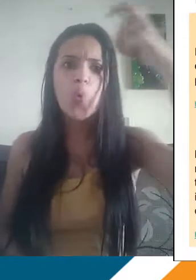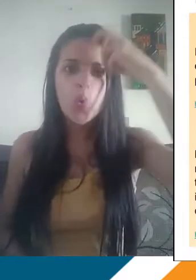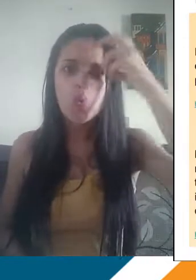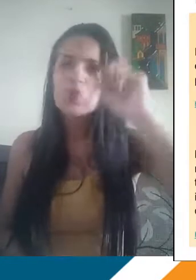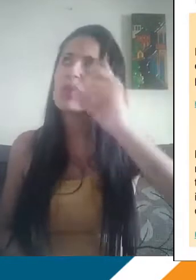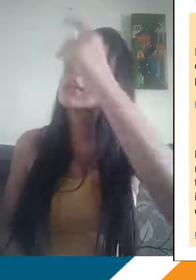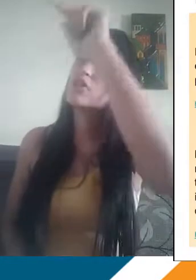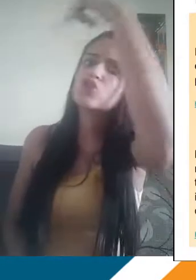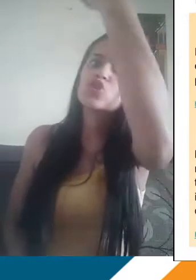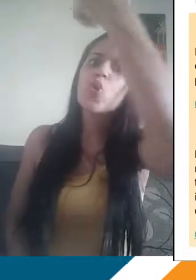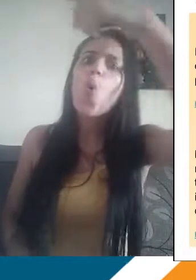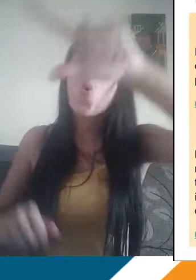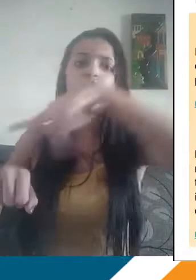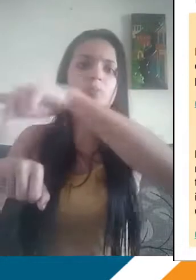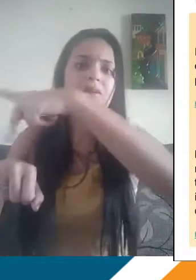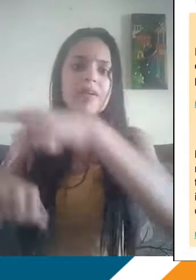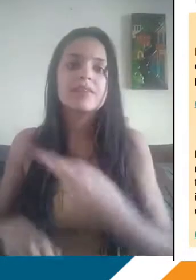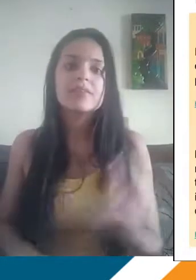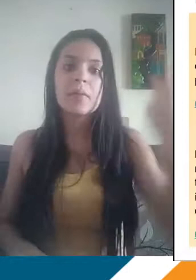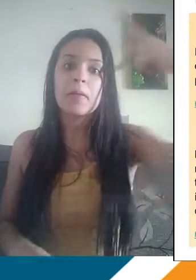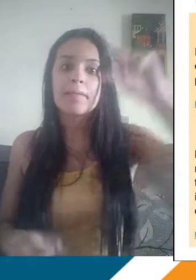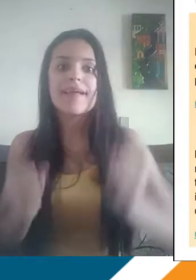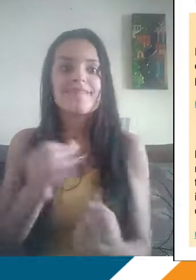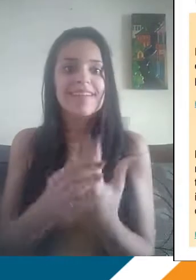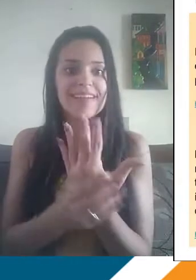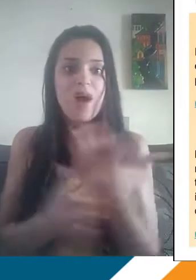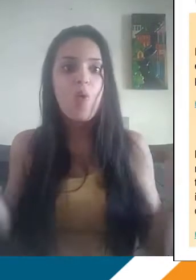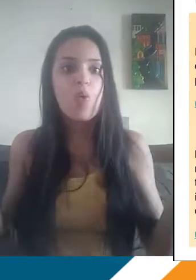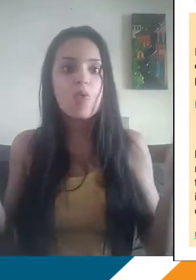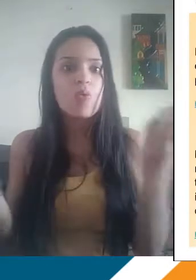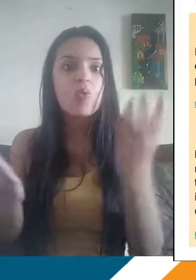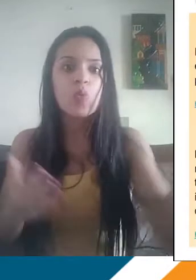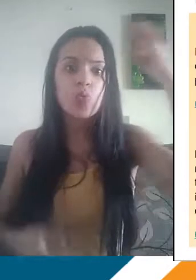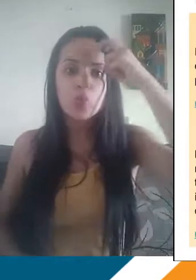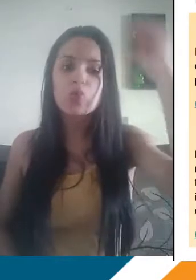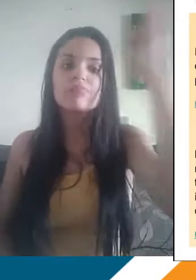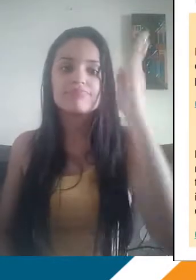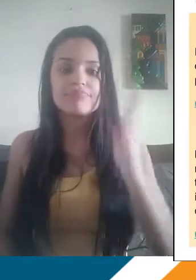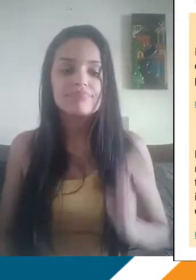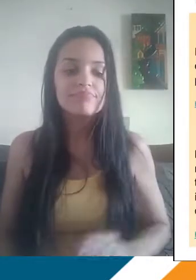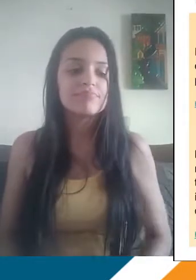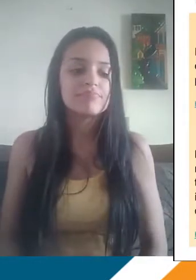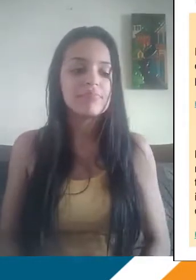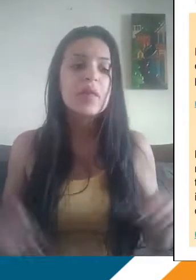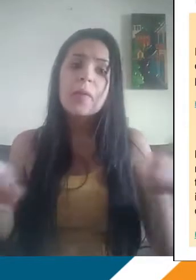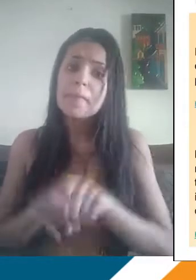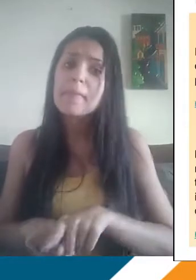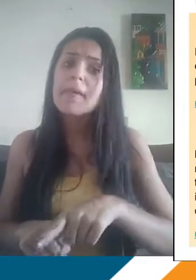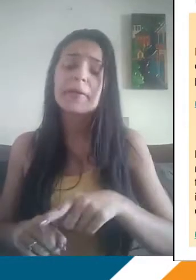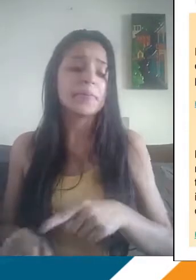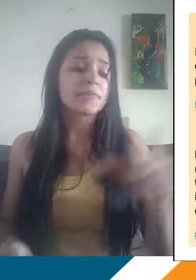verdadeiramente nacional. Além disso, outros movimentos existiram, como o Movimento